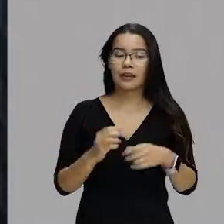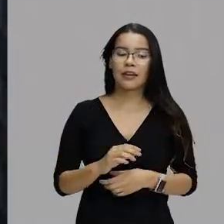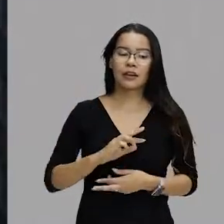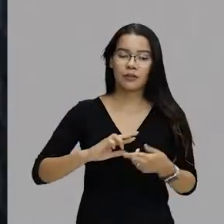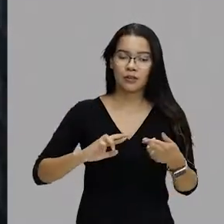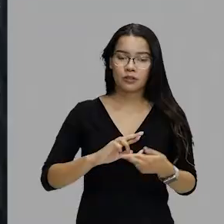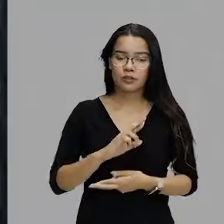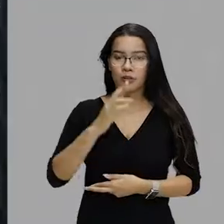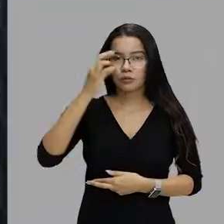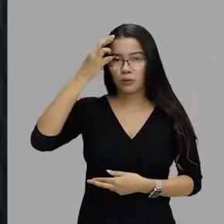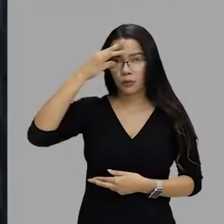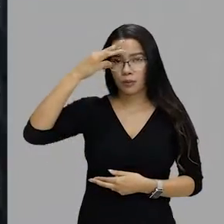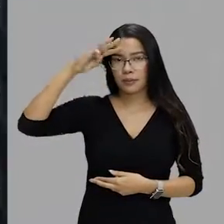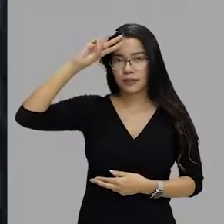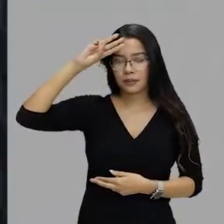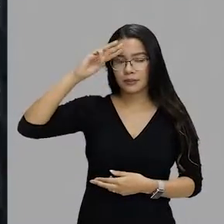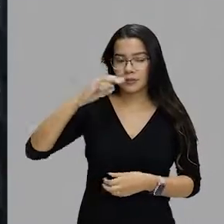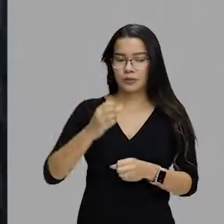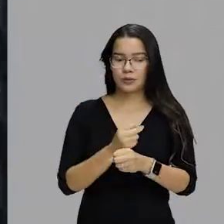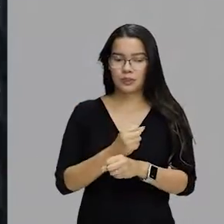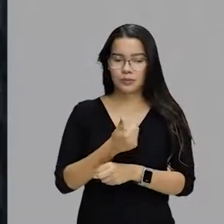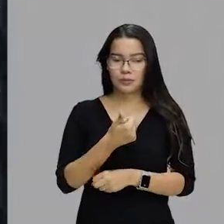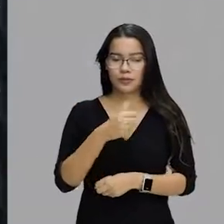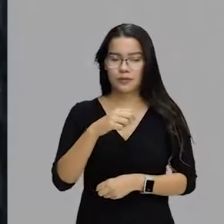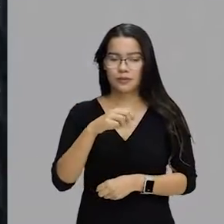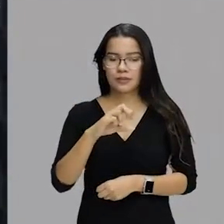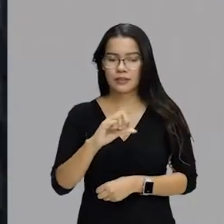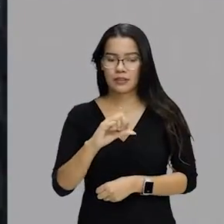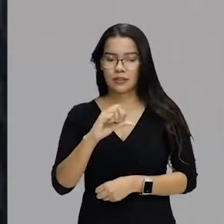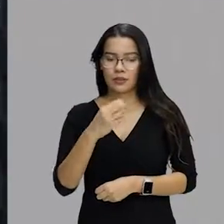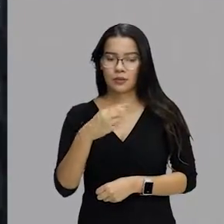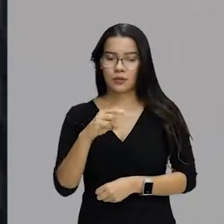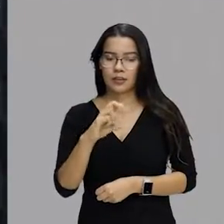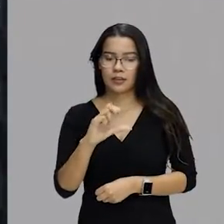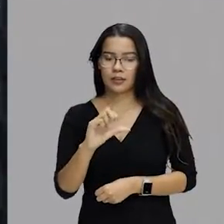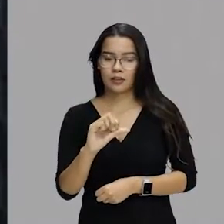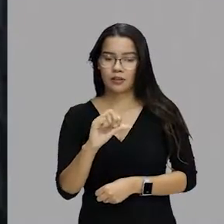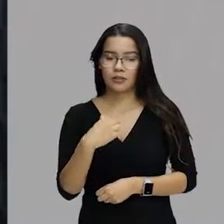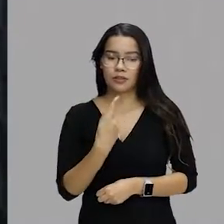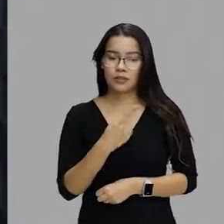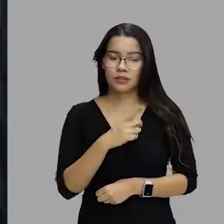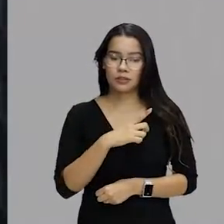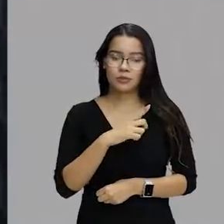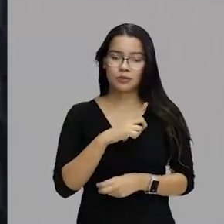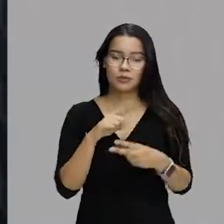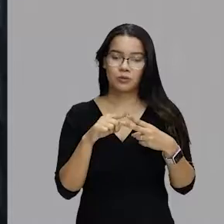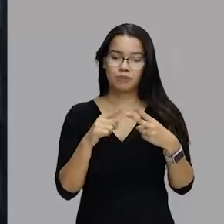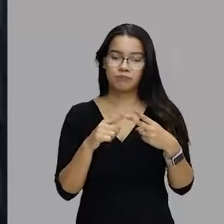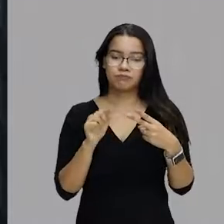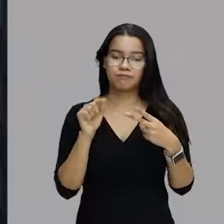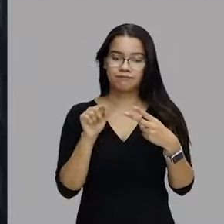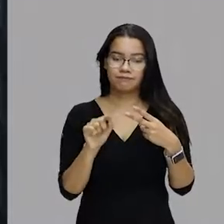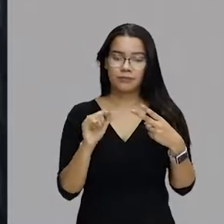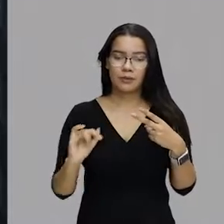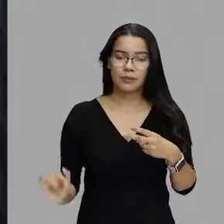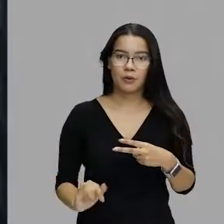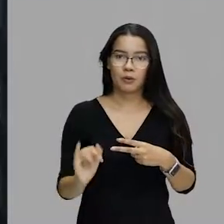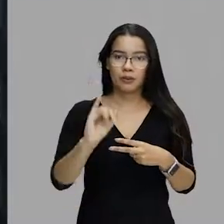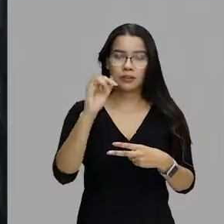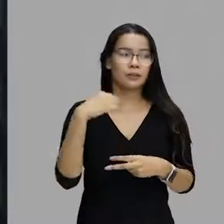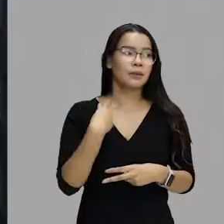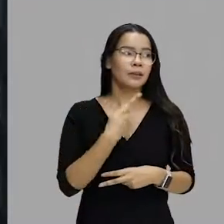1959. E nós temos dois pontos importantes para pensarmos esse processo